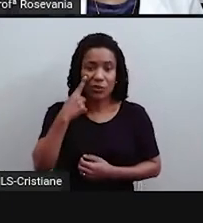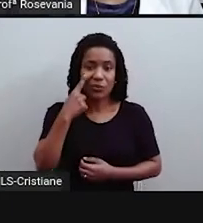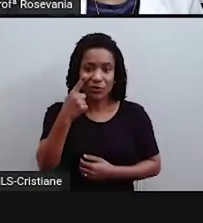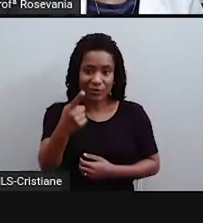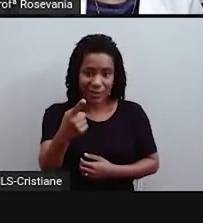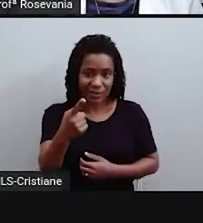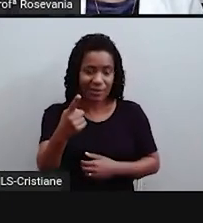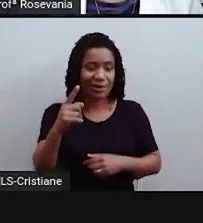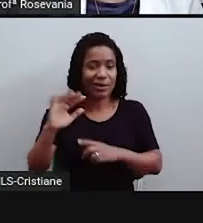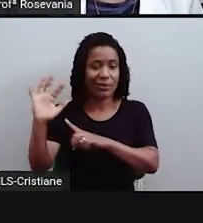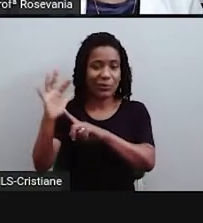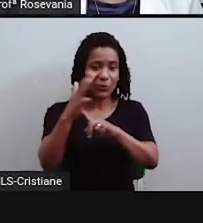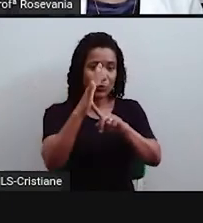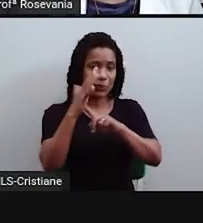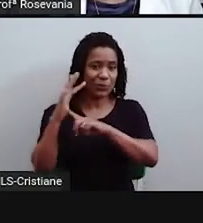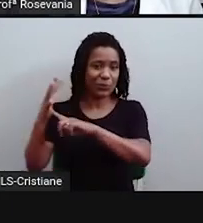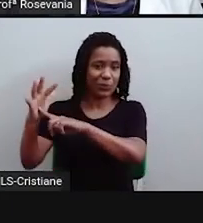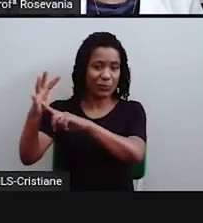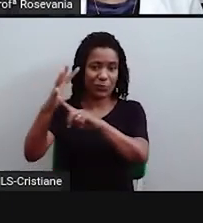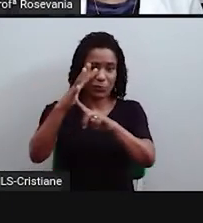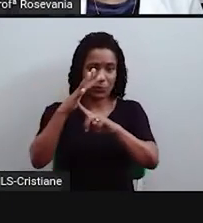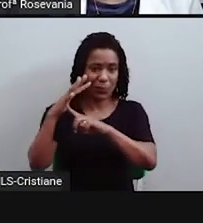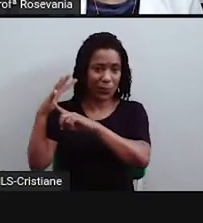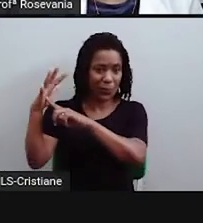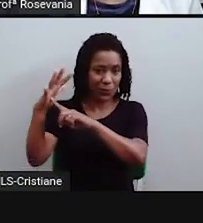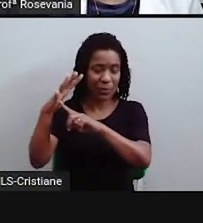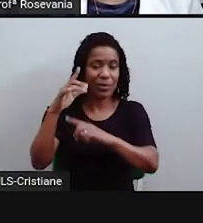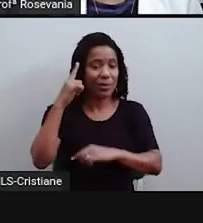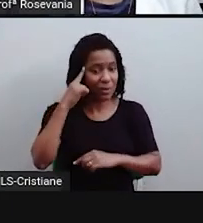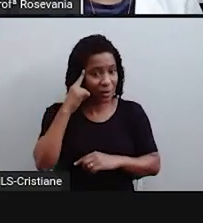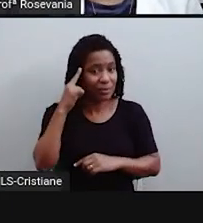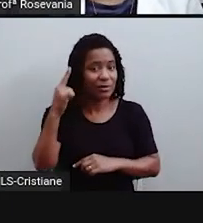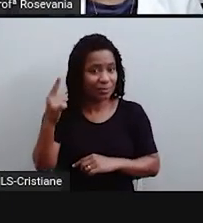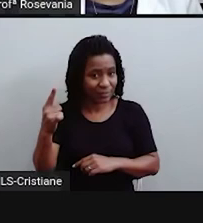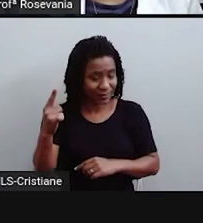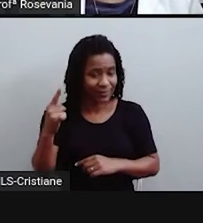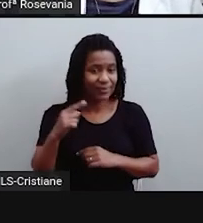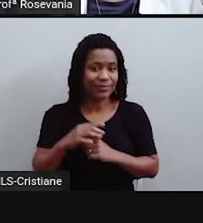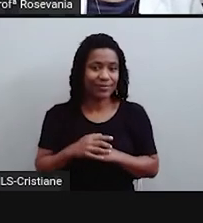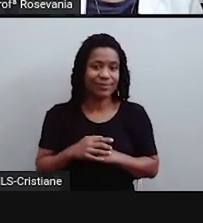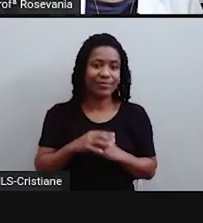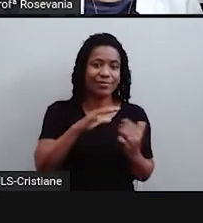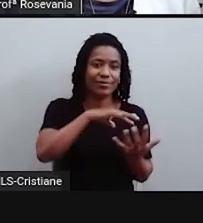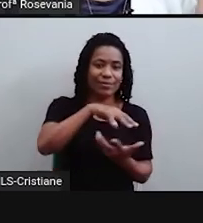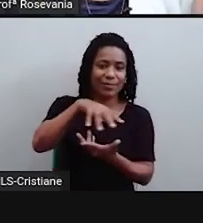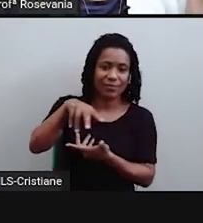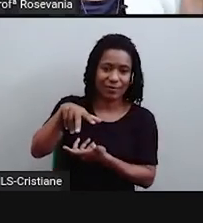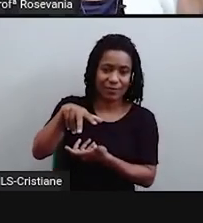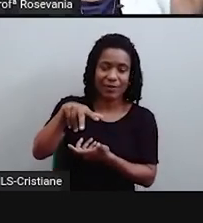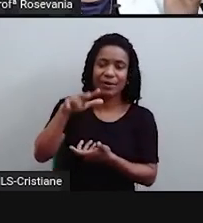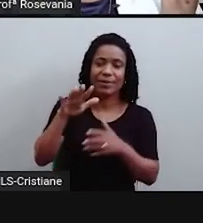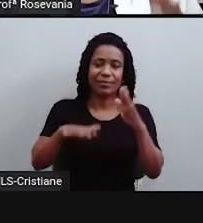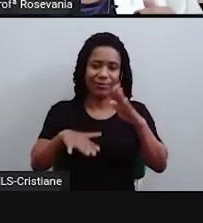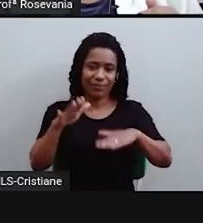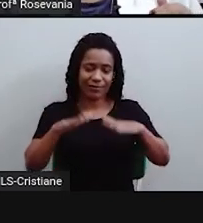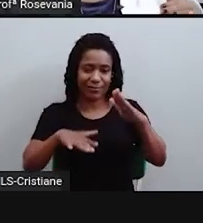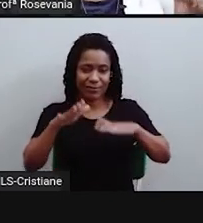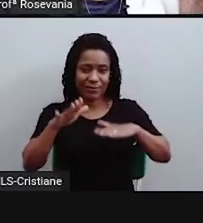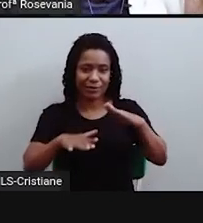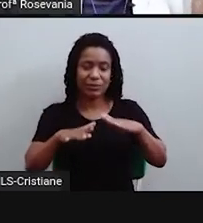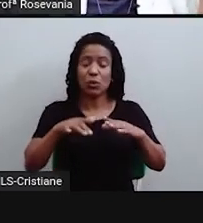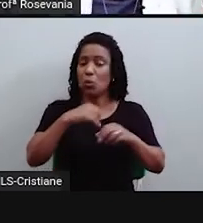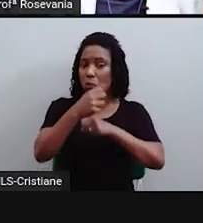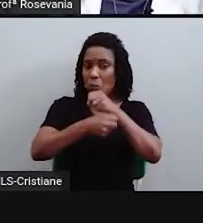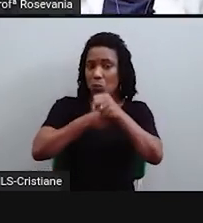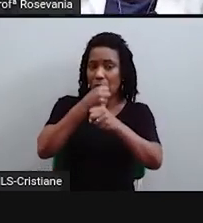do ano, o Sol ele vai nascendo em pontos diferentes do planeta, por conta que a gente também vai